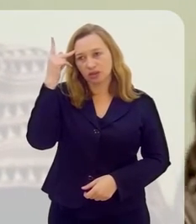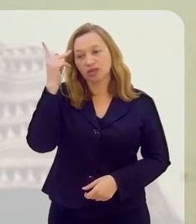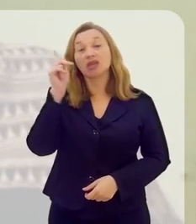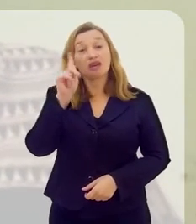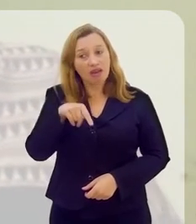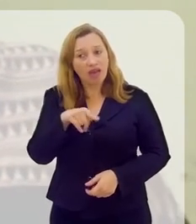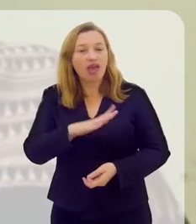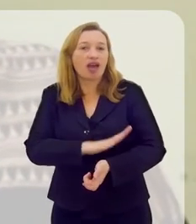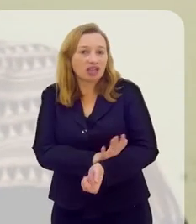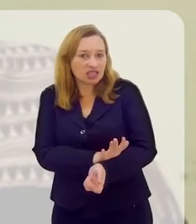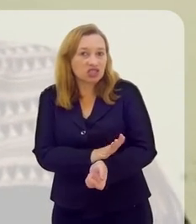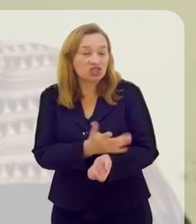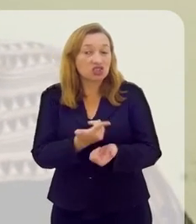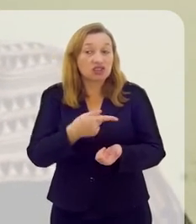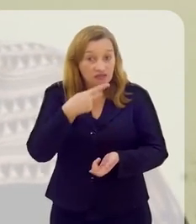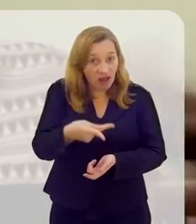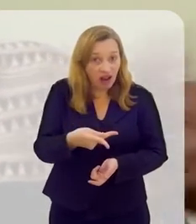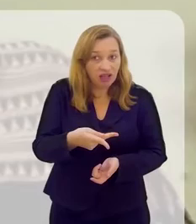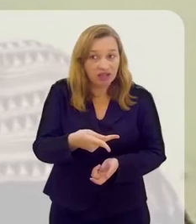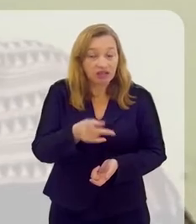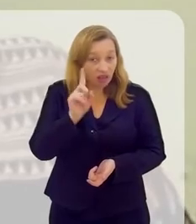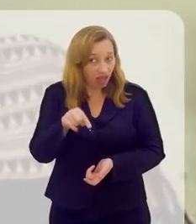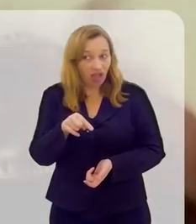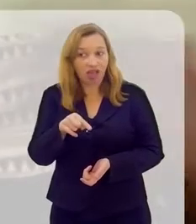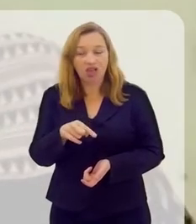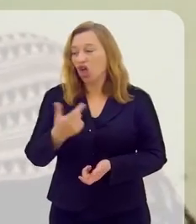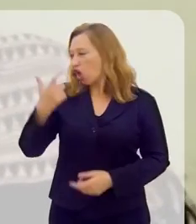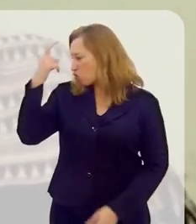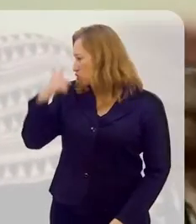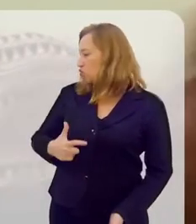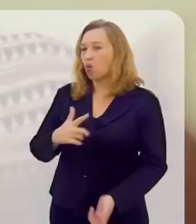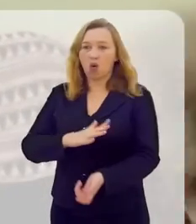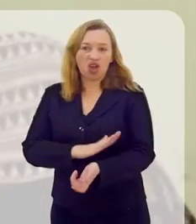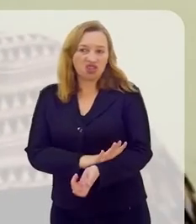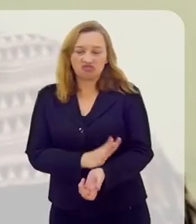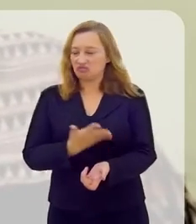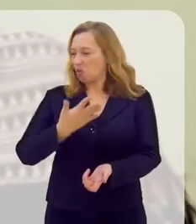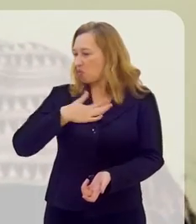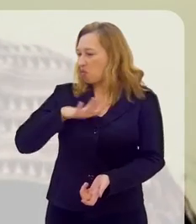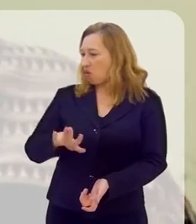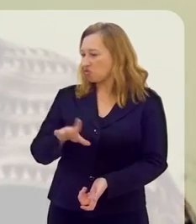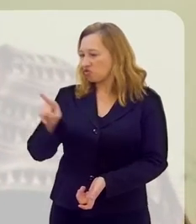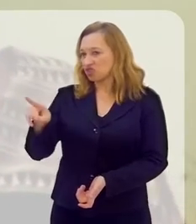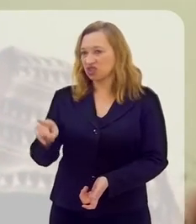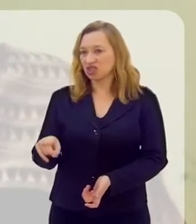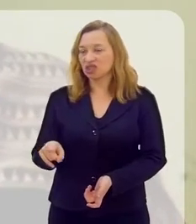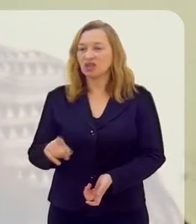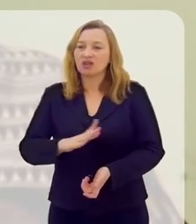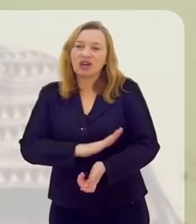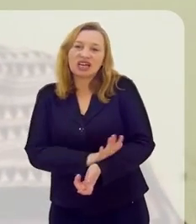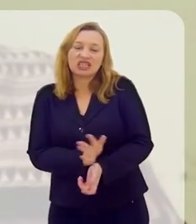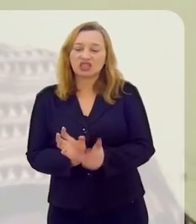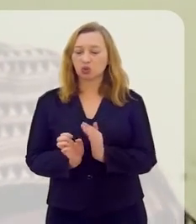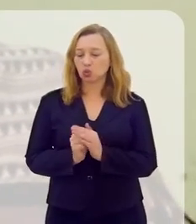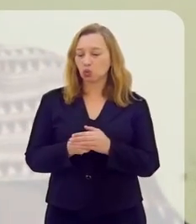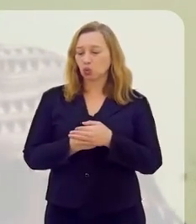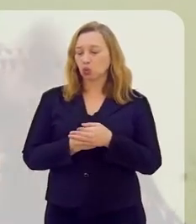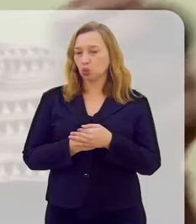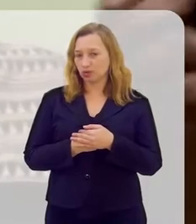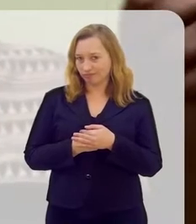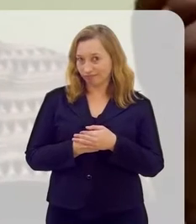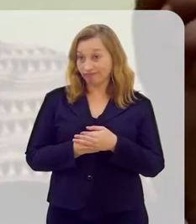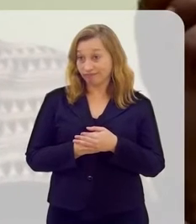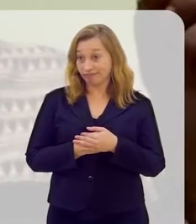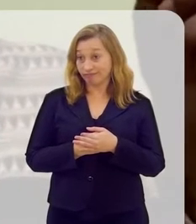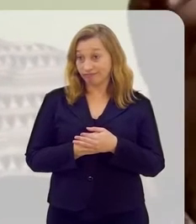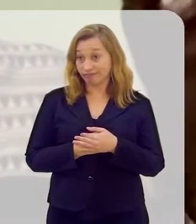são racistas declaradas. Ela diz, eu sou racista, eu não gosto de você porque você é negro. O racismo, ele é muito sutil, ele é